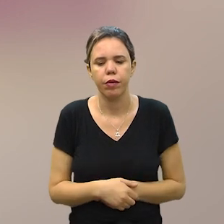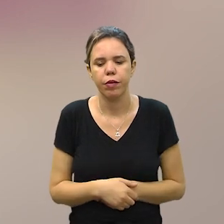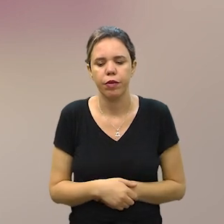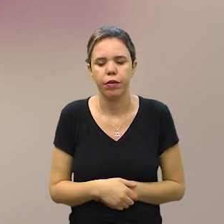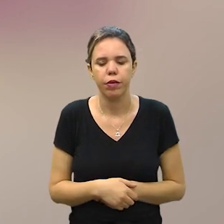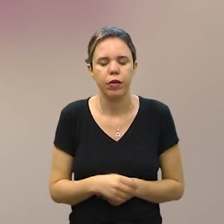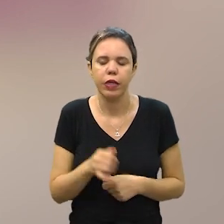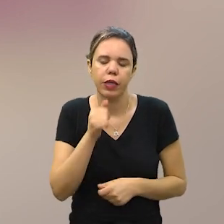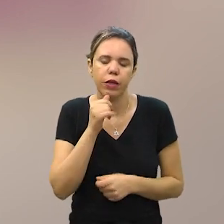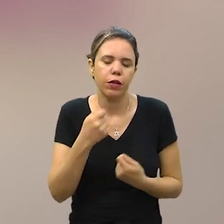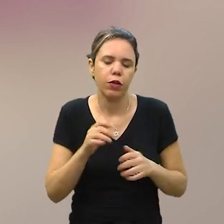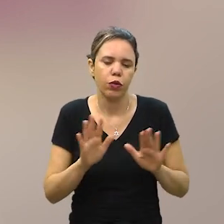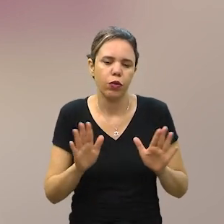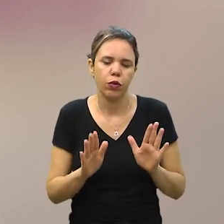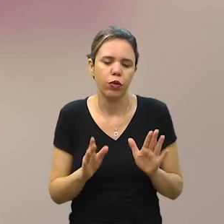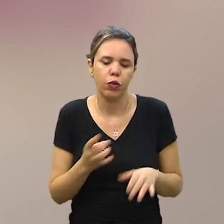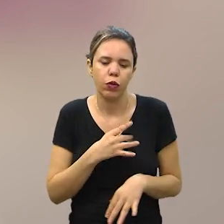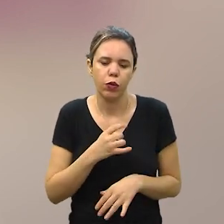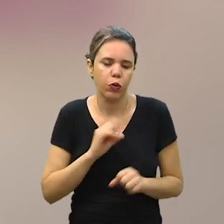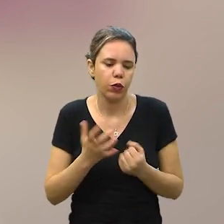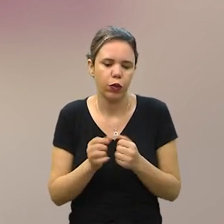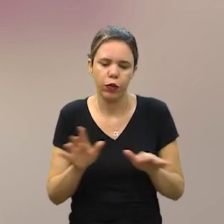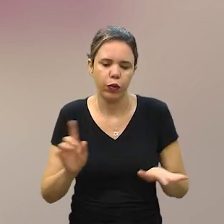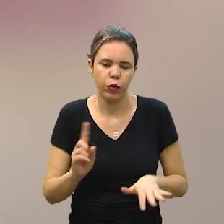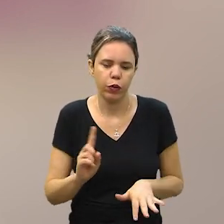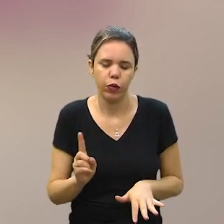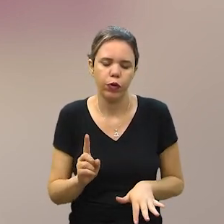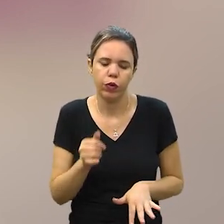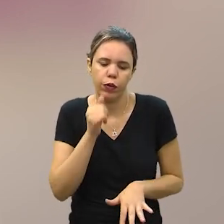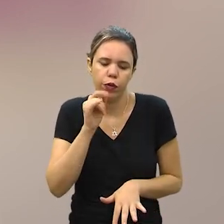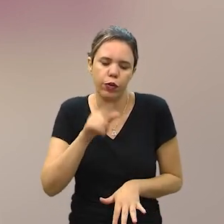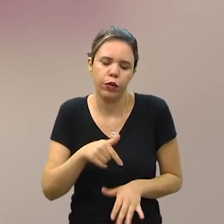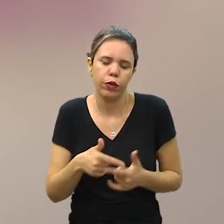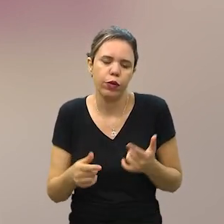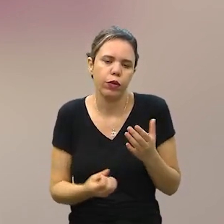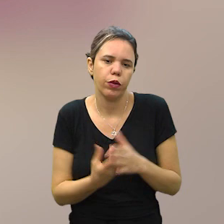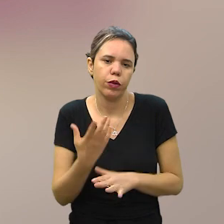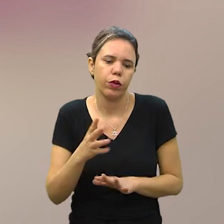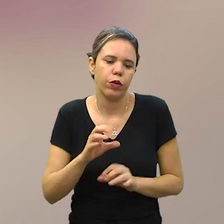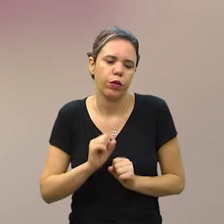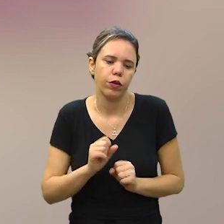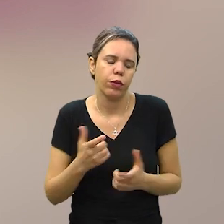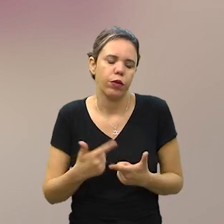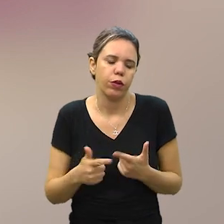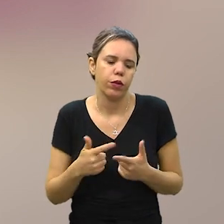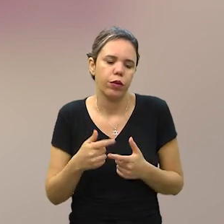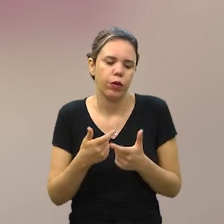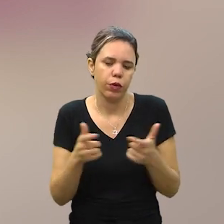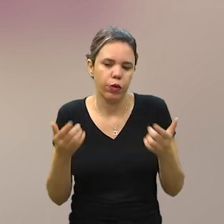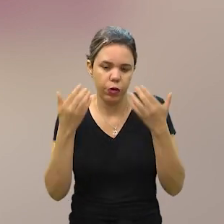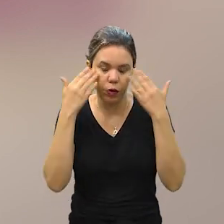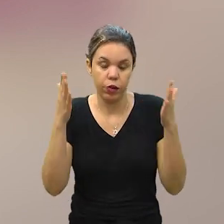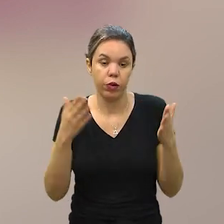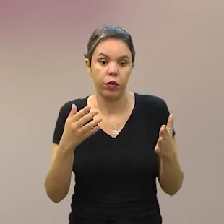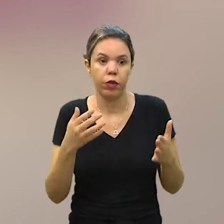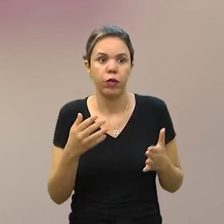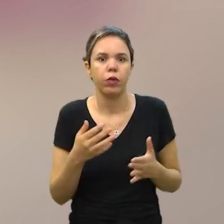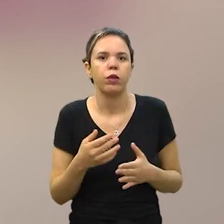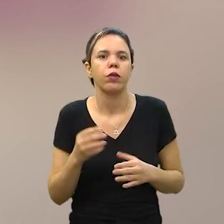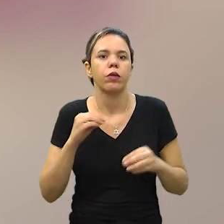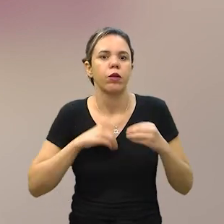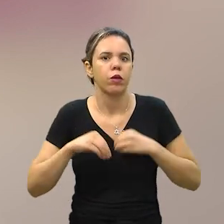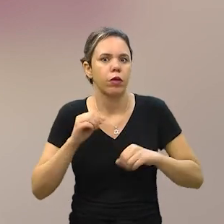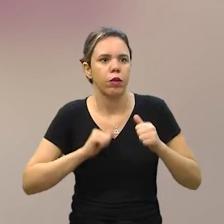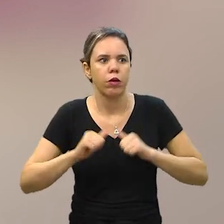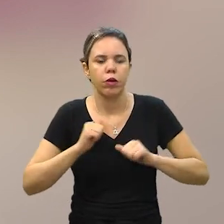momento. Não necessariamente aumento da pandemia também, que é algo que possa ser desencadeado, mas